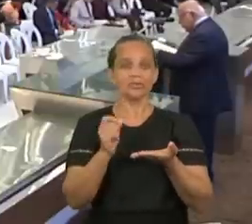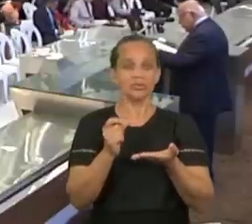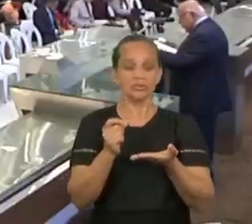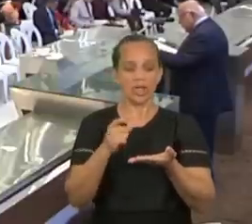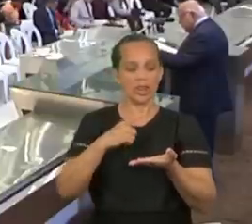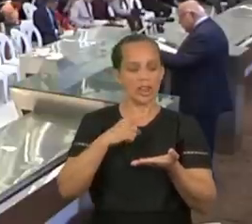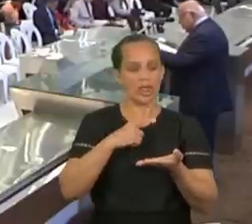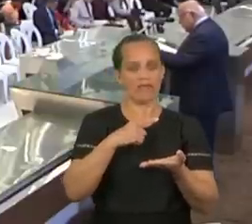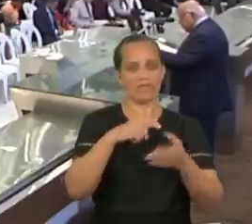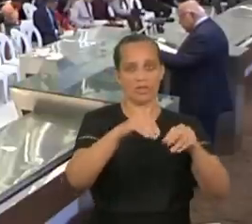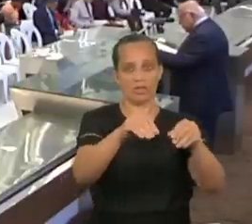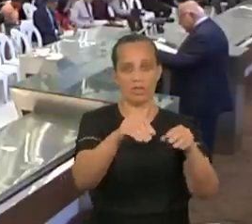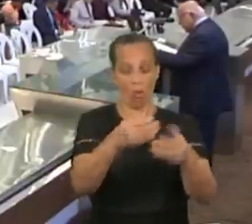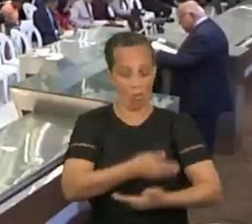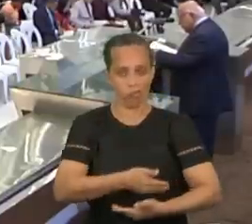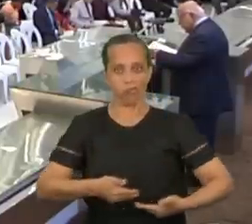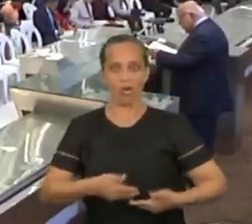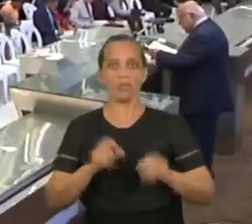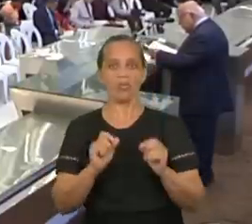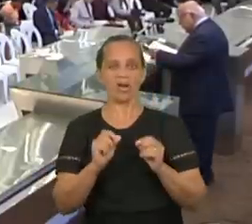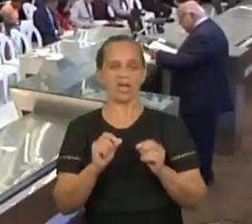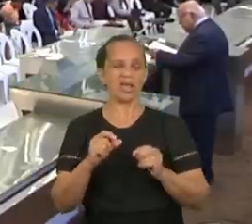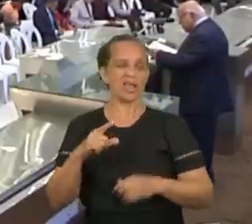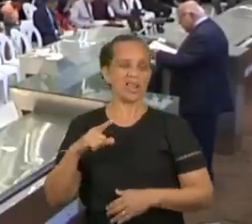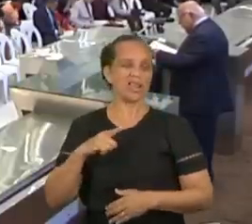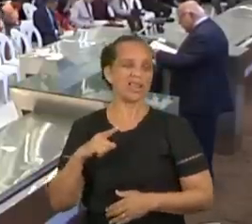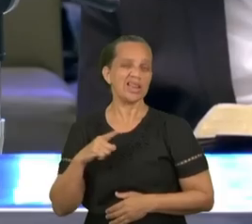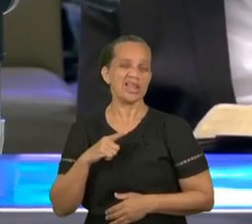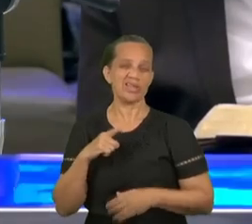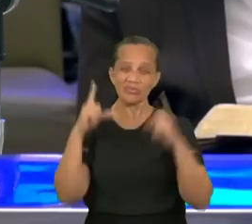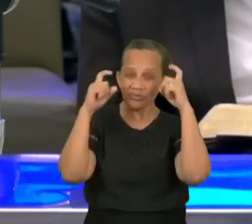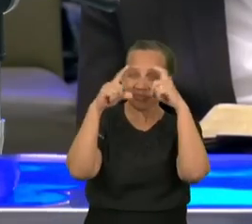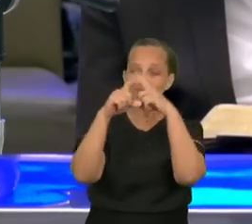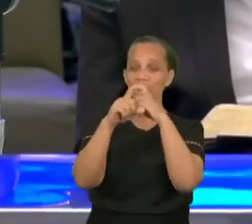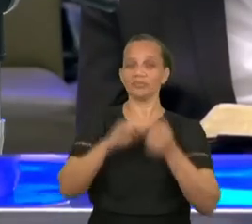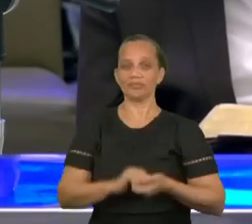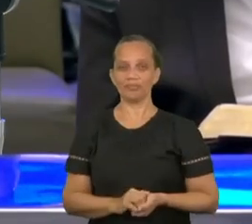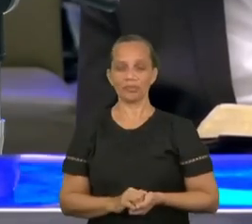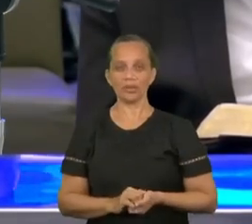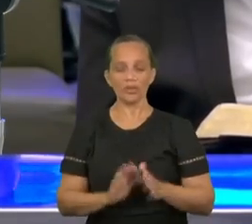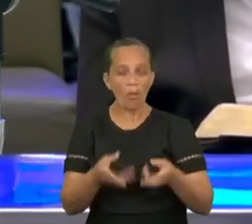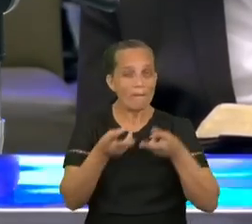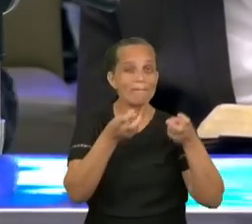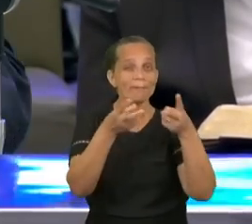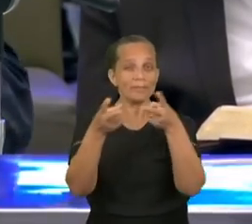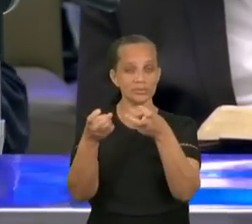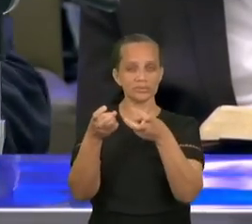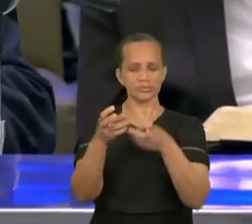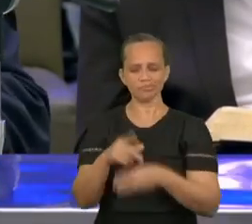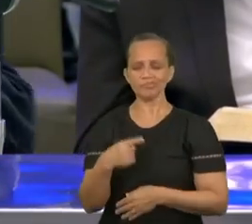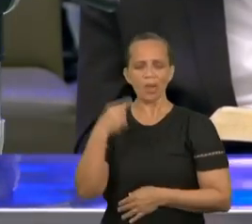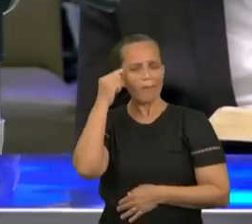uma grande fome e começou a padeceu o quê nessa cidade Observe irmãos o filho eu estava